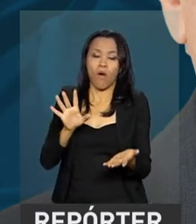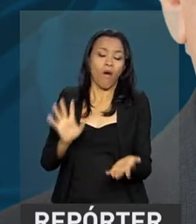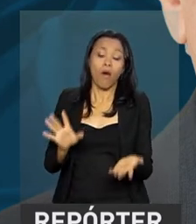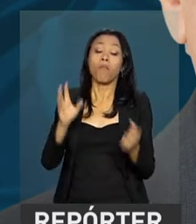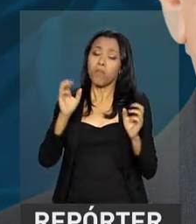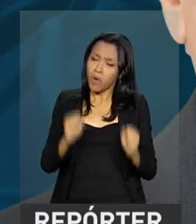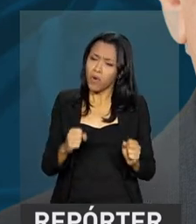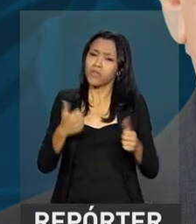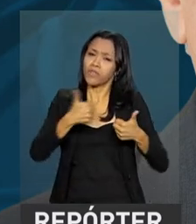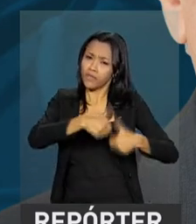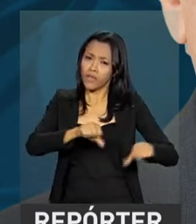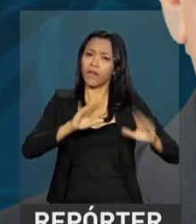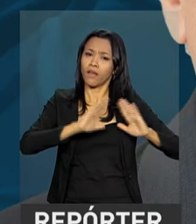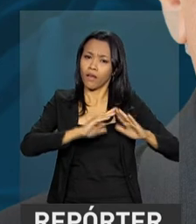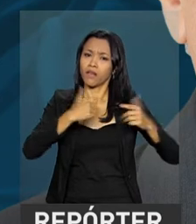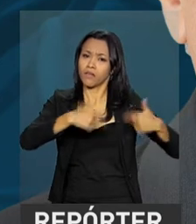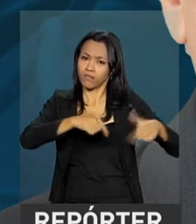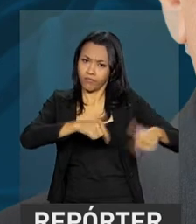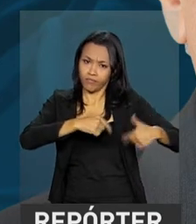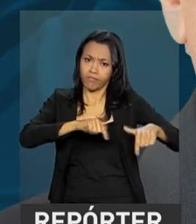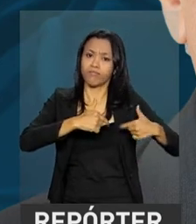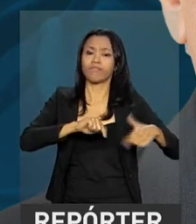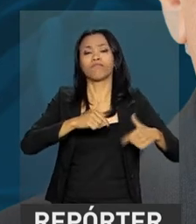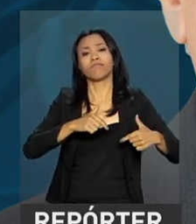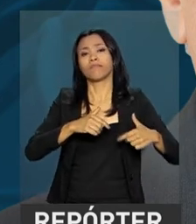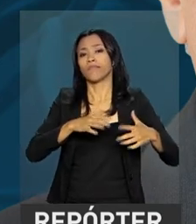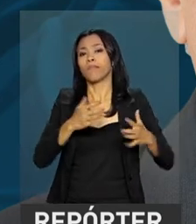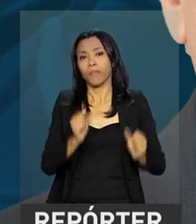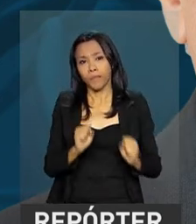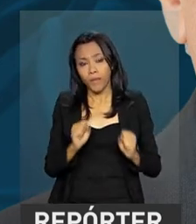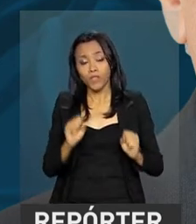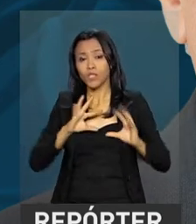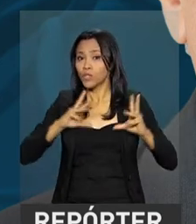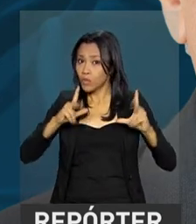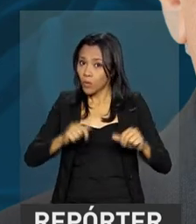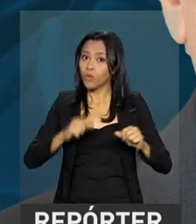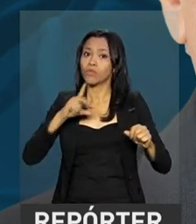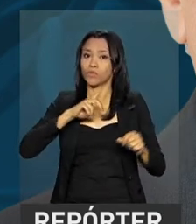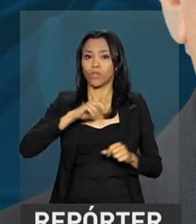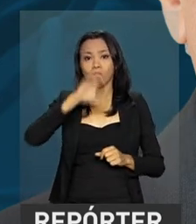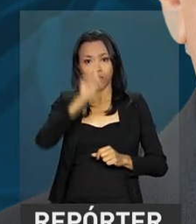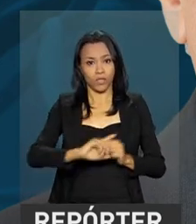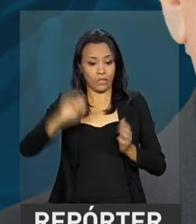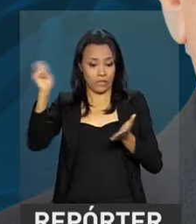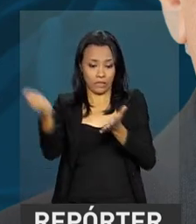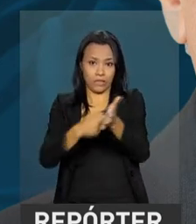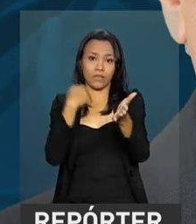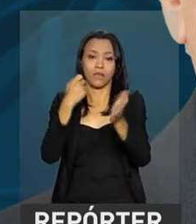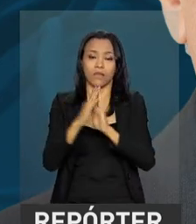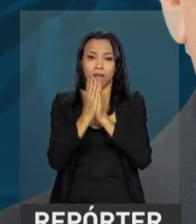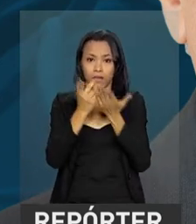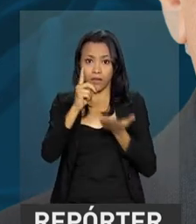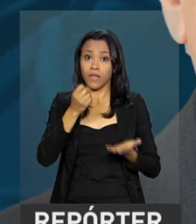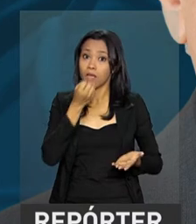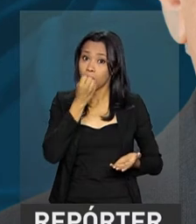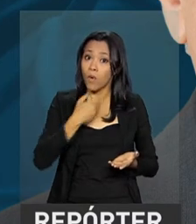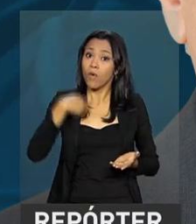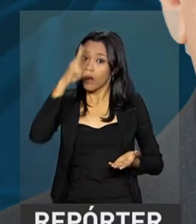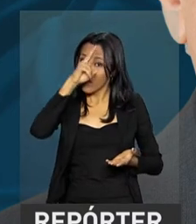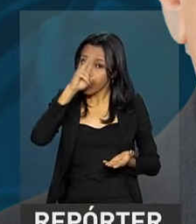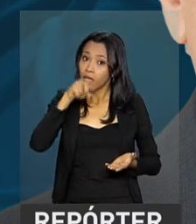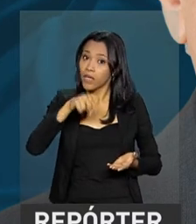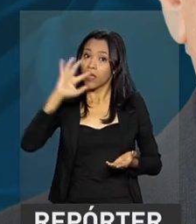seu trabalho por meio período. E todos com carteira assinada. E é bom lembrar que fizemos tudo isso com